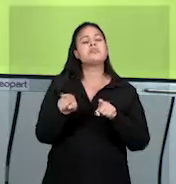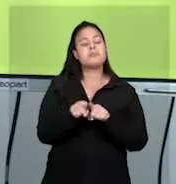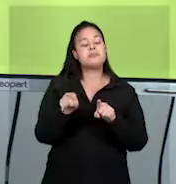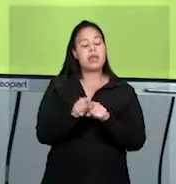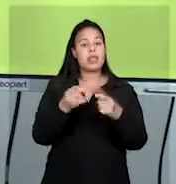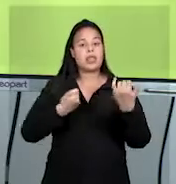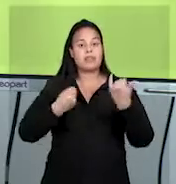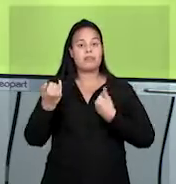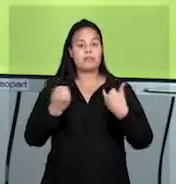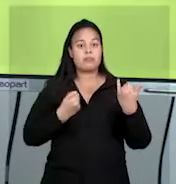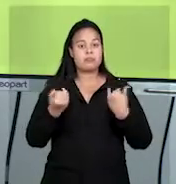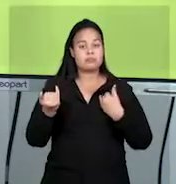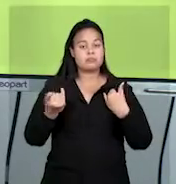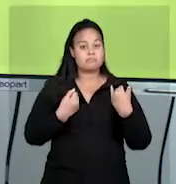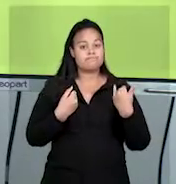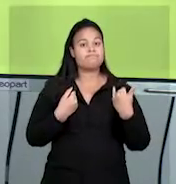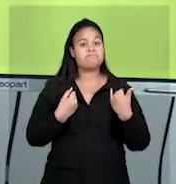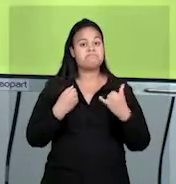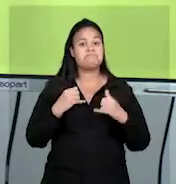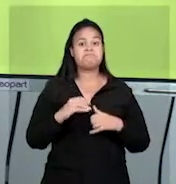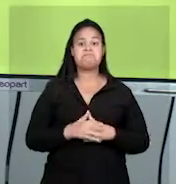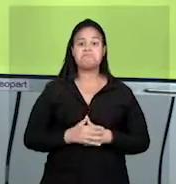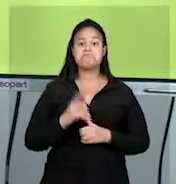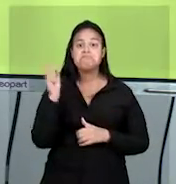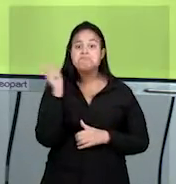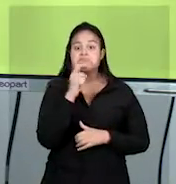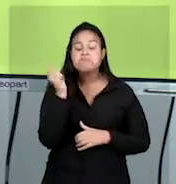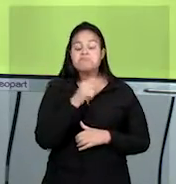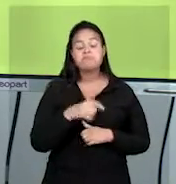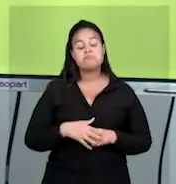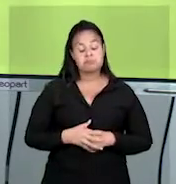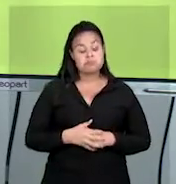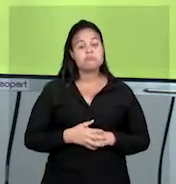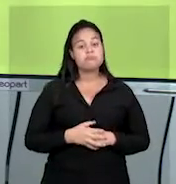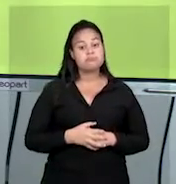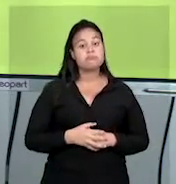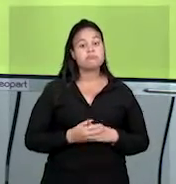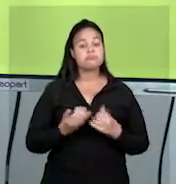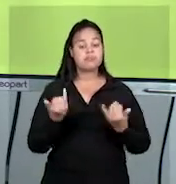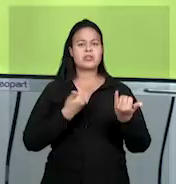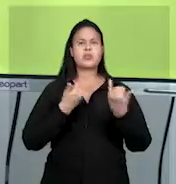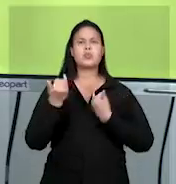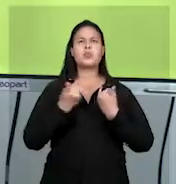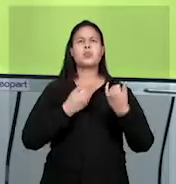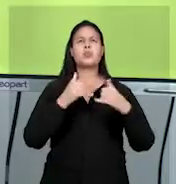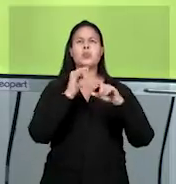para a gente, que são informações falsas, né? Notícias que